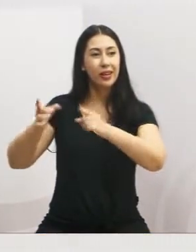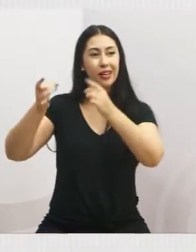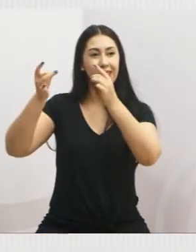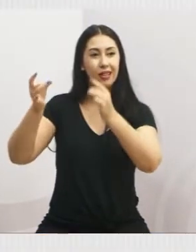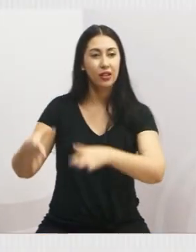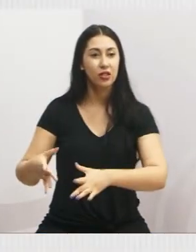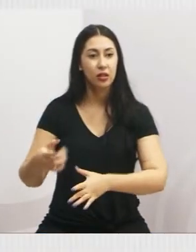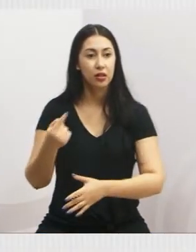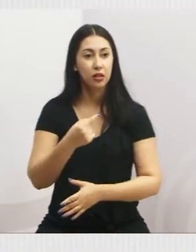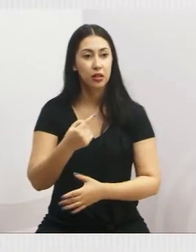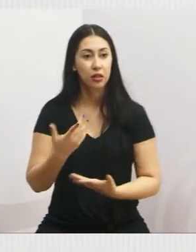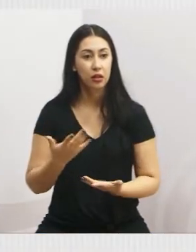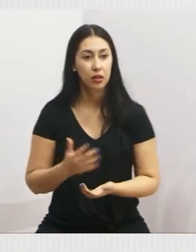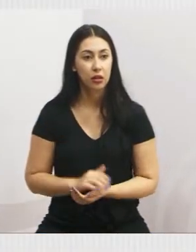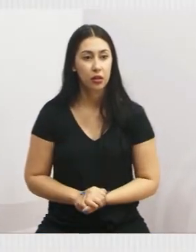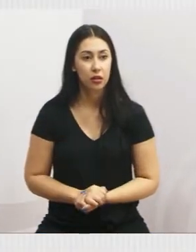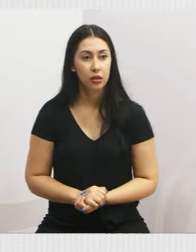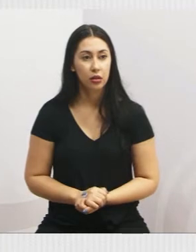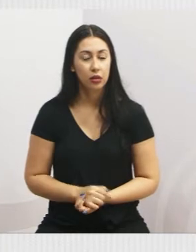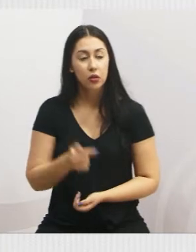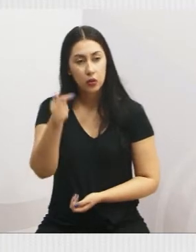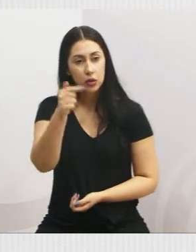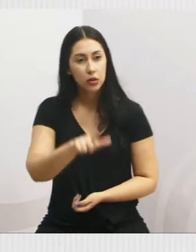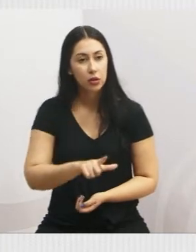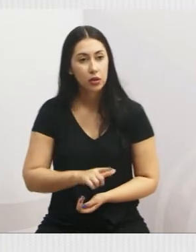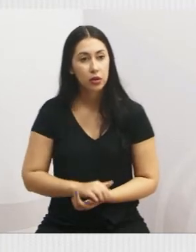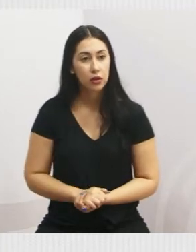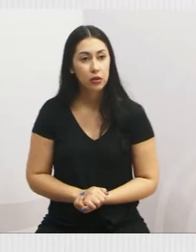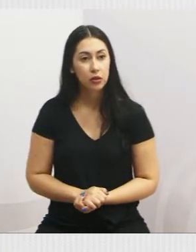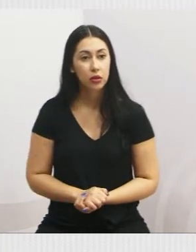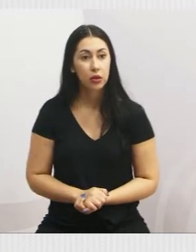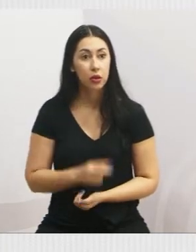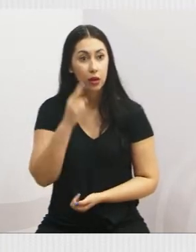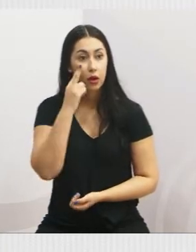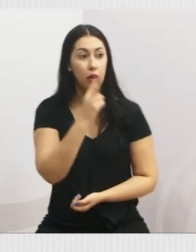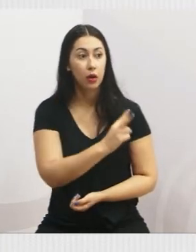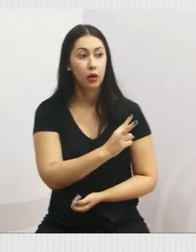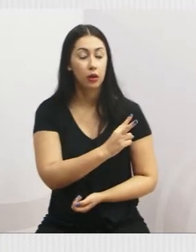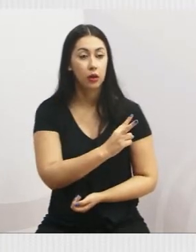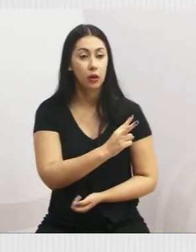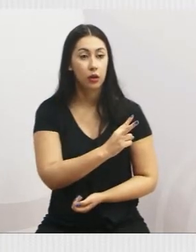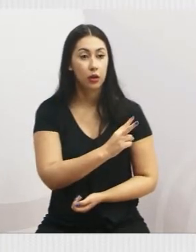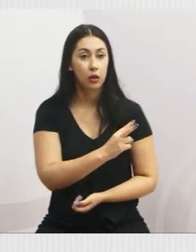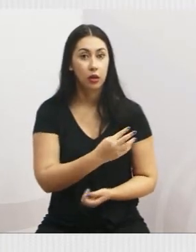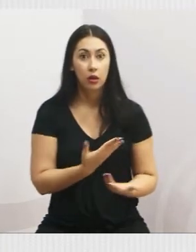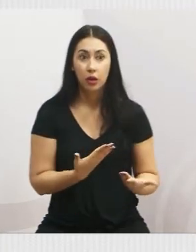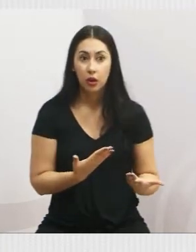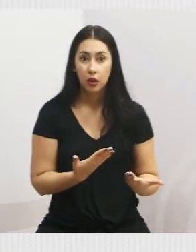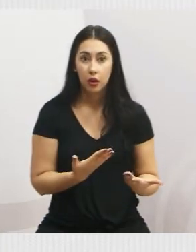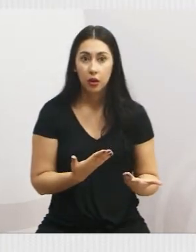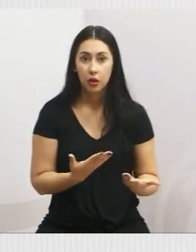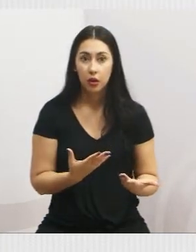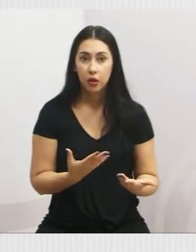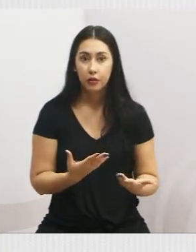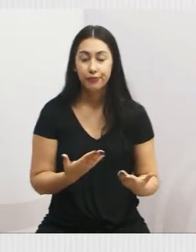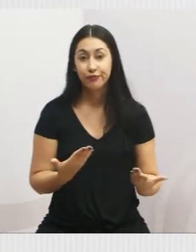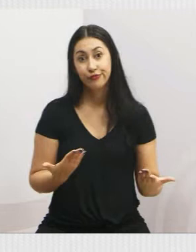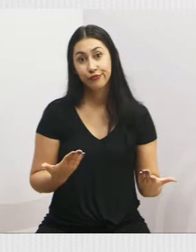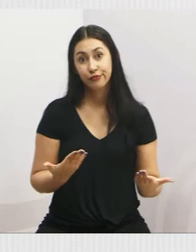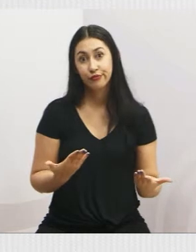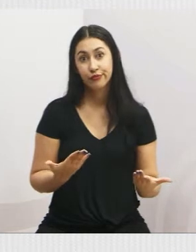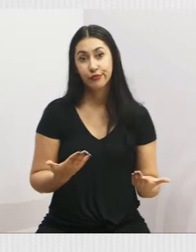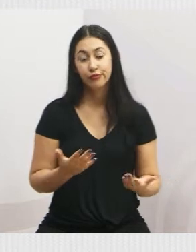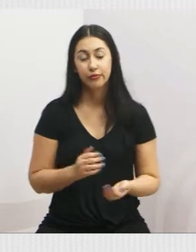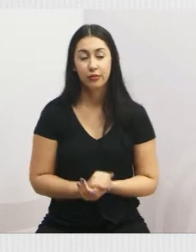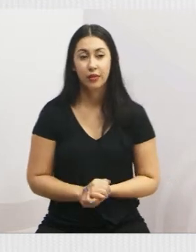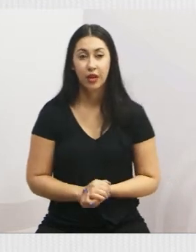no local. É a outra. Olha lá. Essa é a consequência. Um